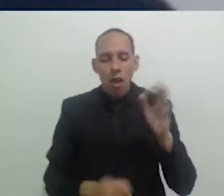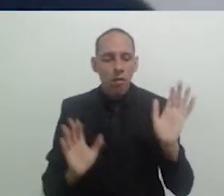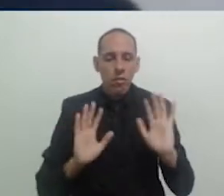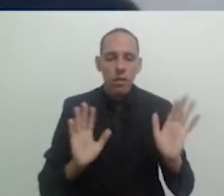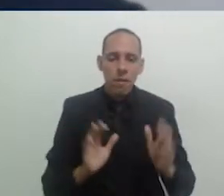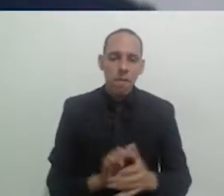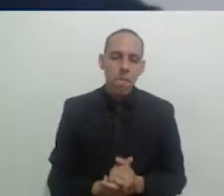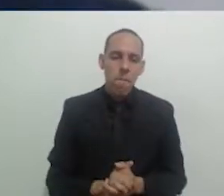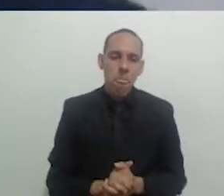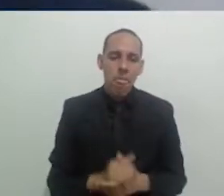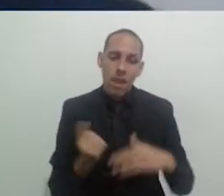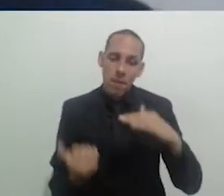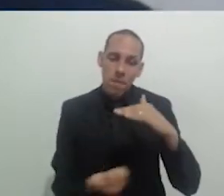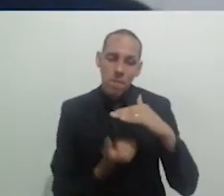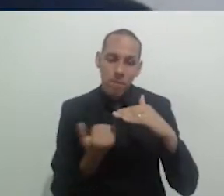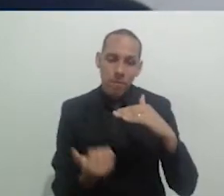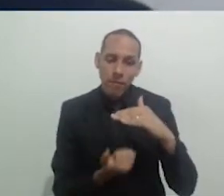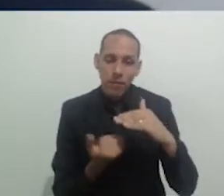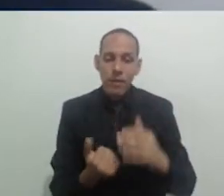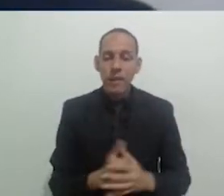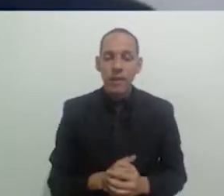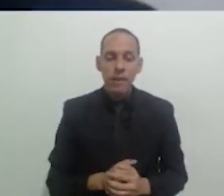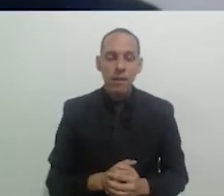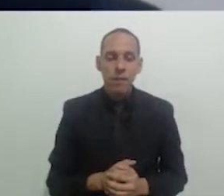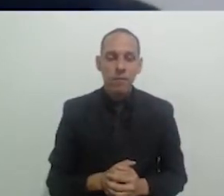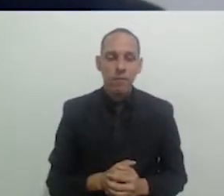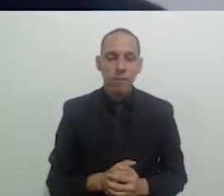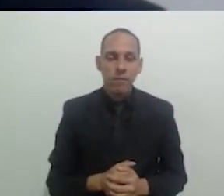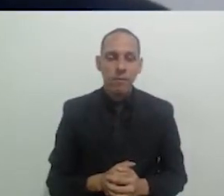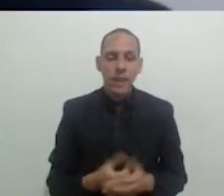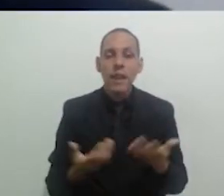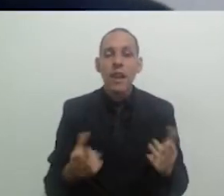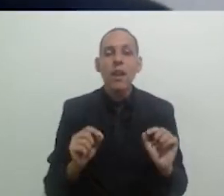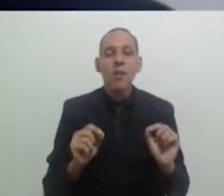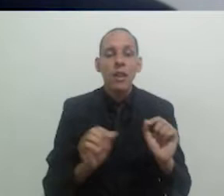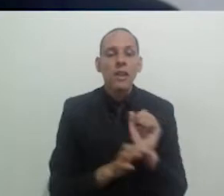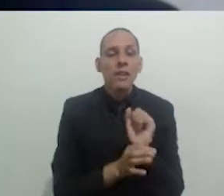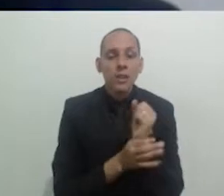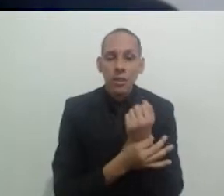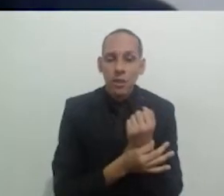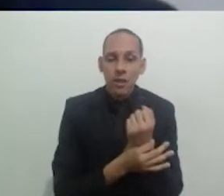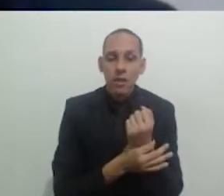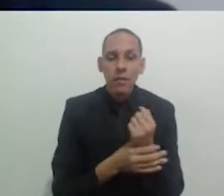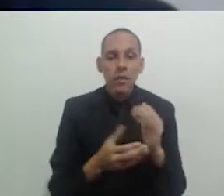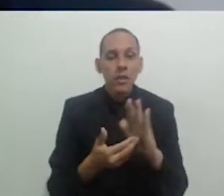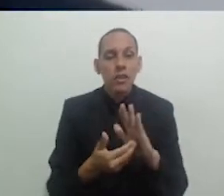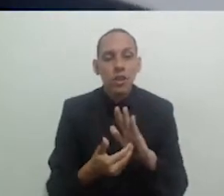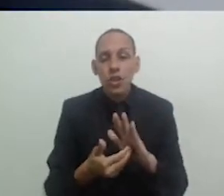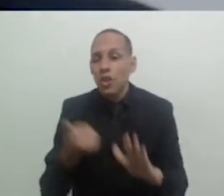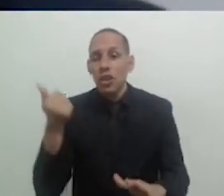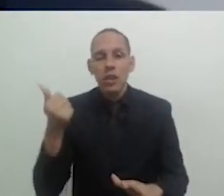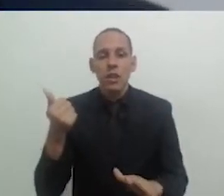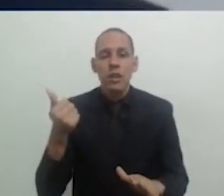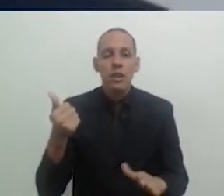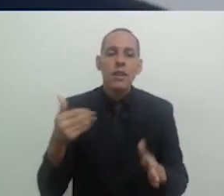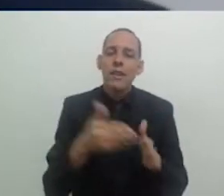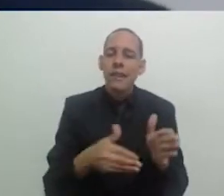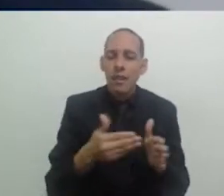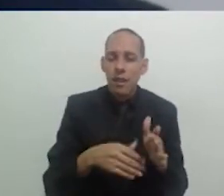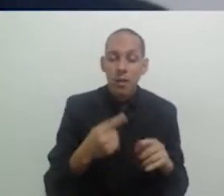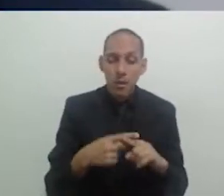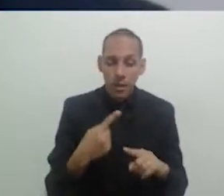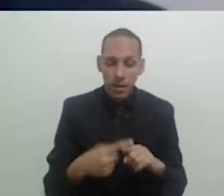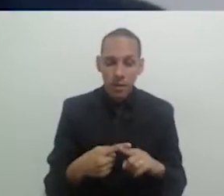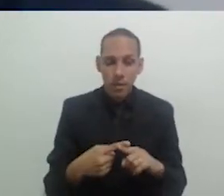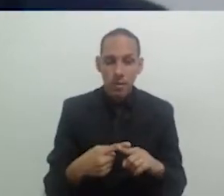que a empresa pública, pela concessão da segurança, para suspender esse poder judicial, a considerar que, de acordo